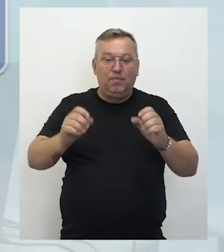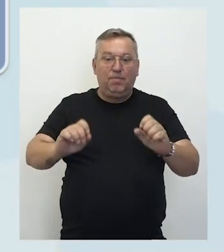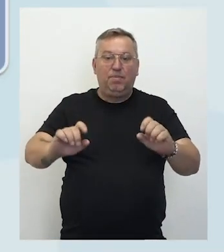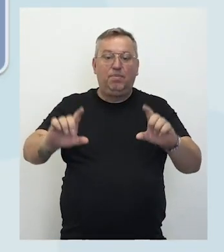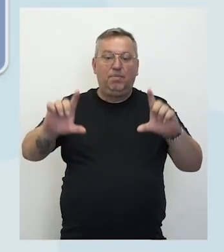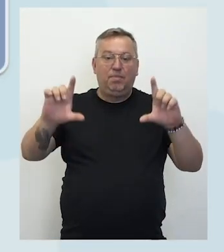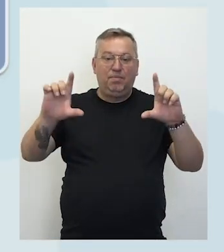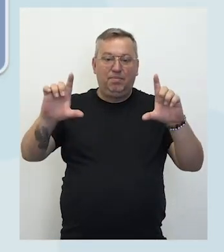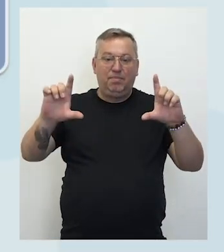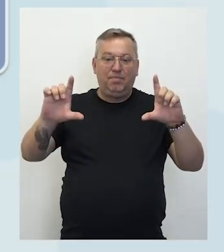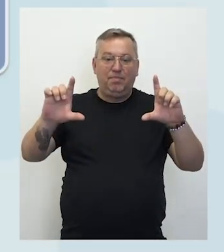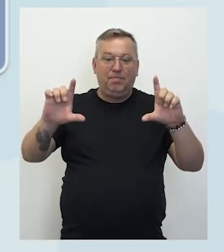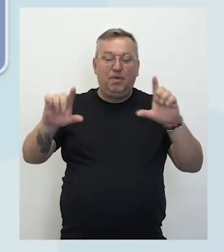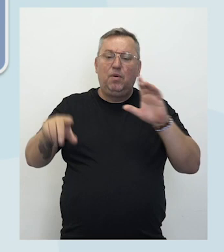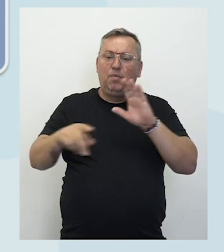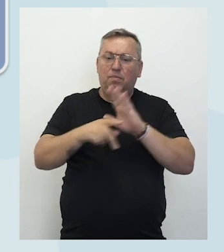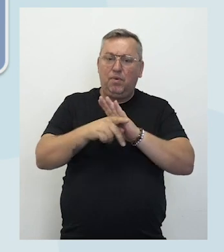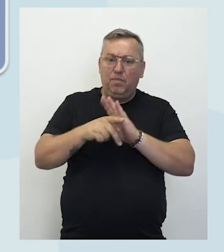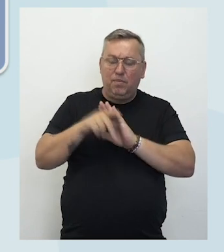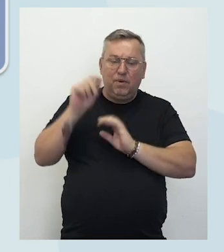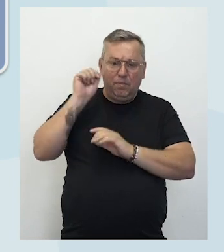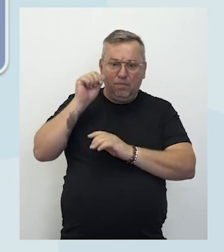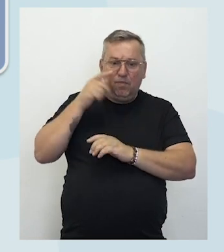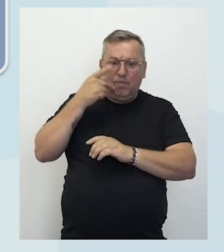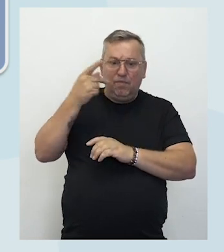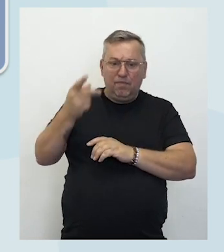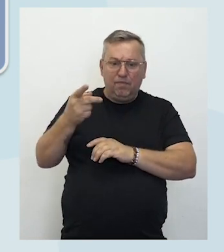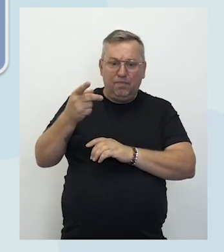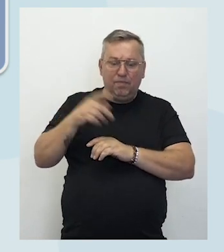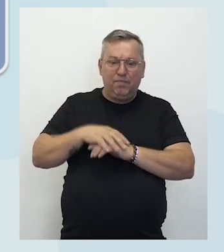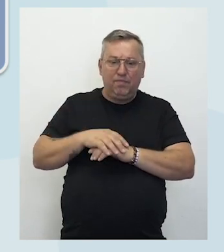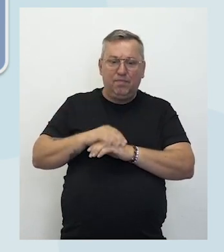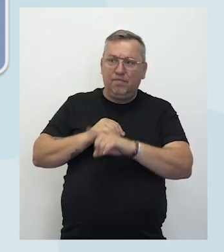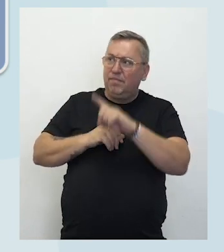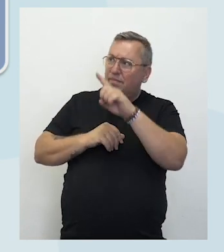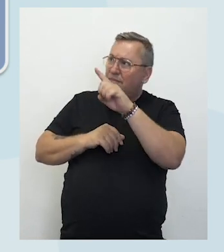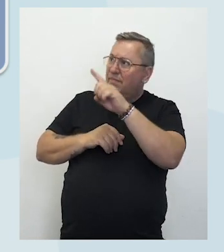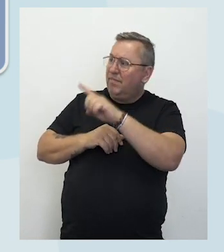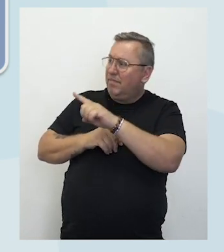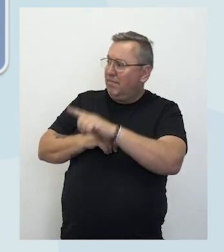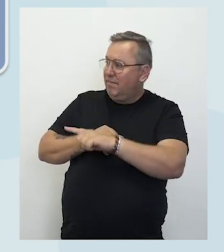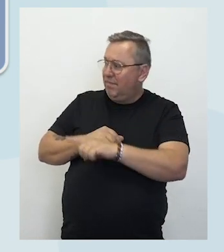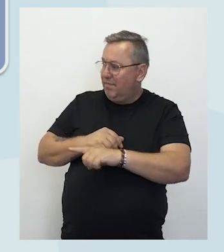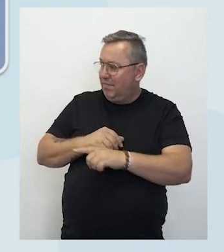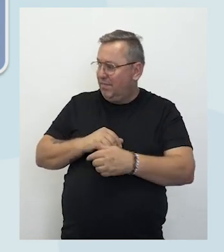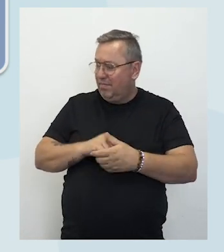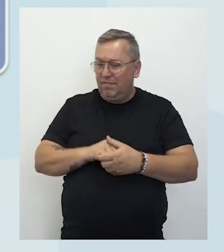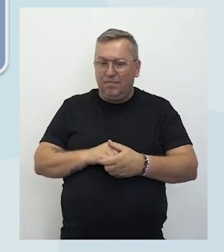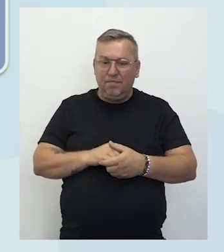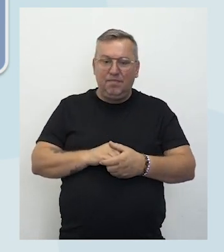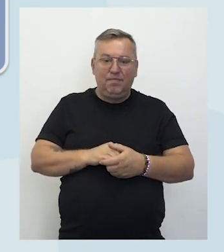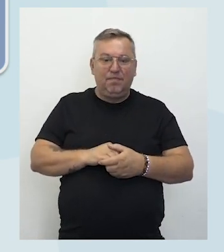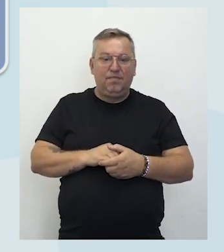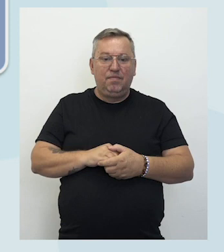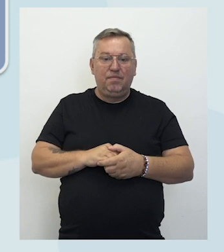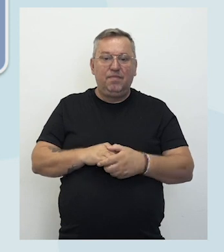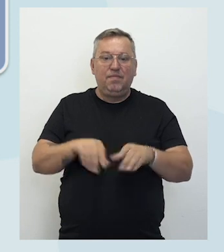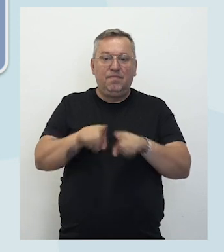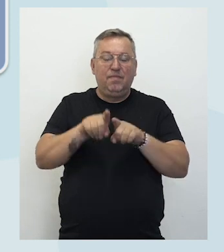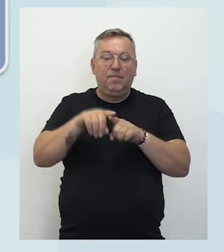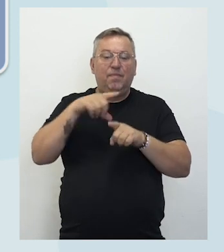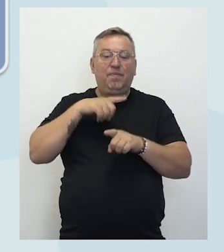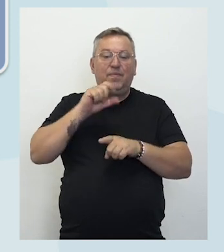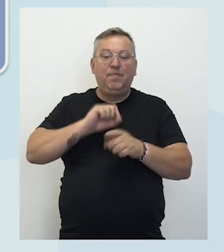tela, né, um pouquinho daquilo que a Mariana falou, os setores da economia. Nós temos o setor primário, secundário, terciário, que estão